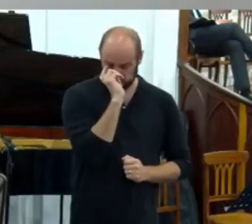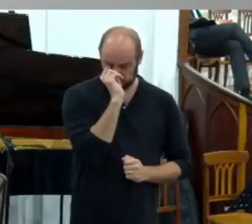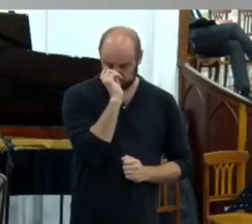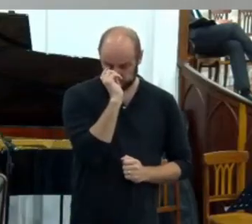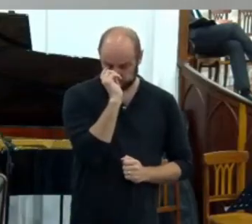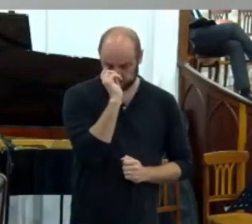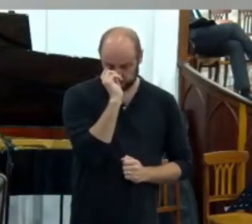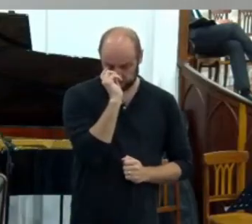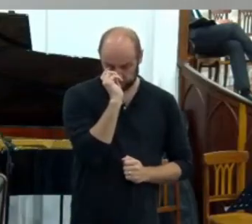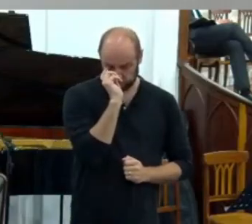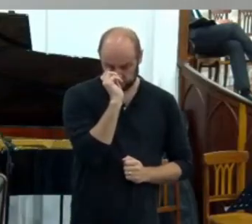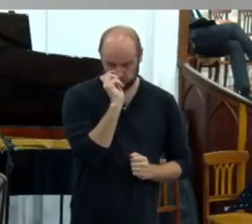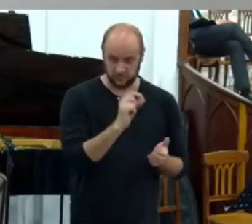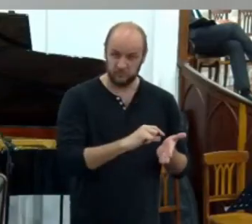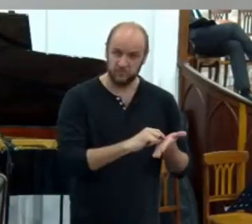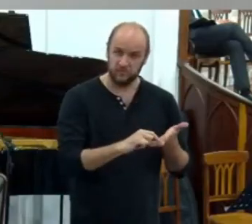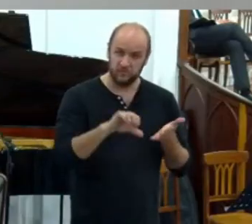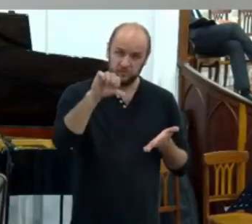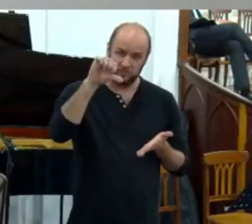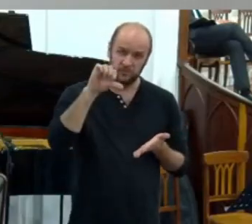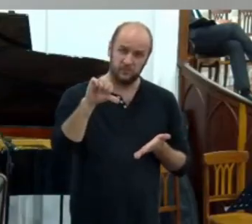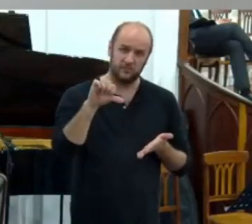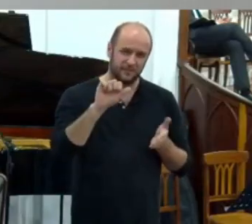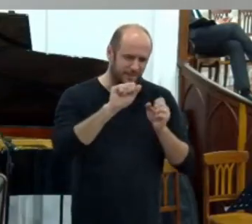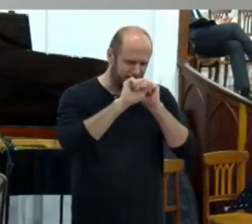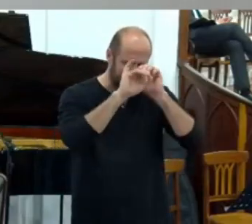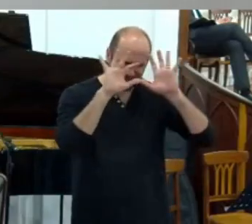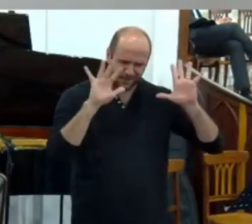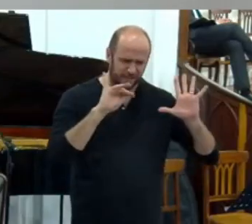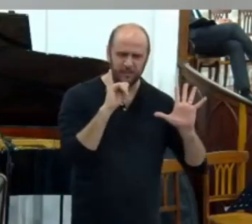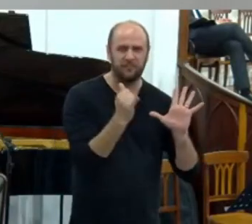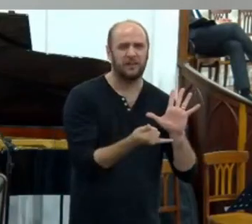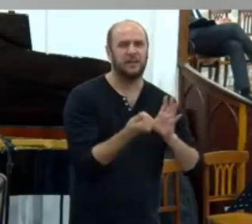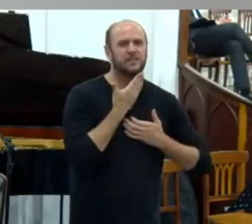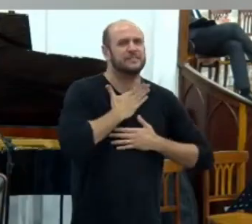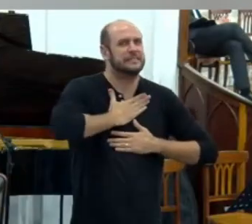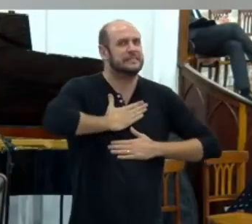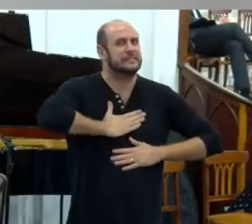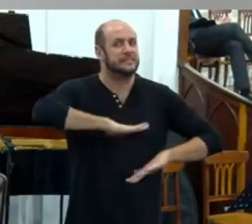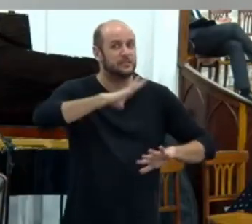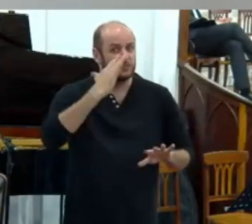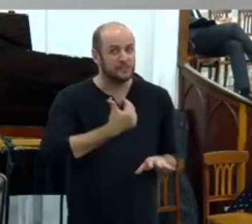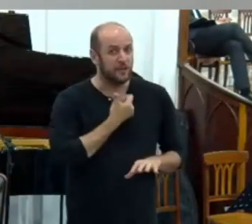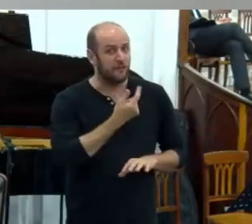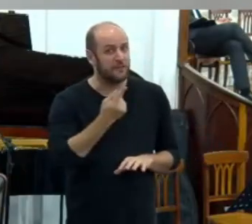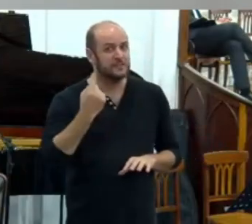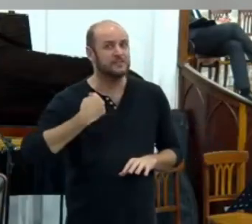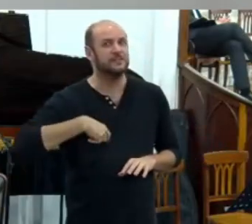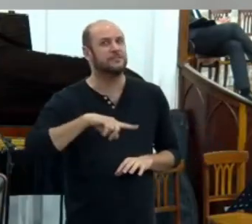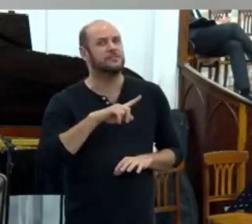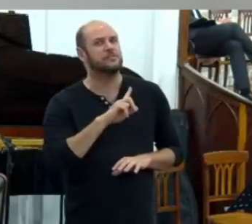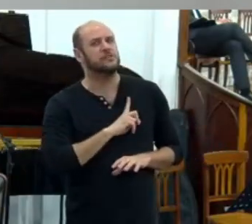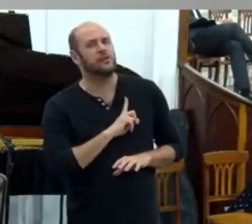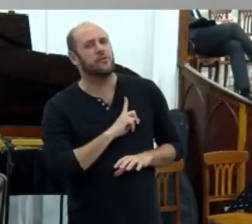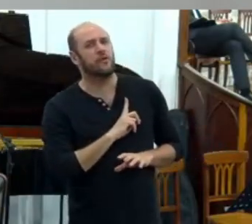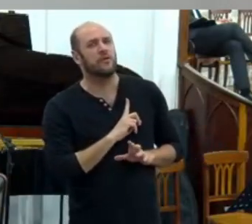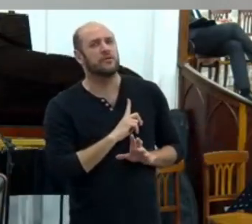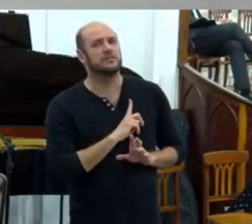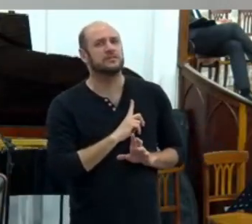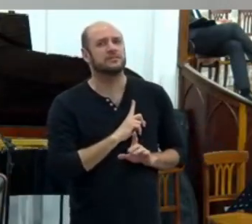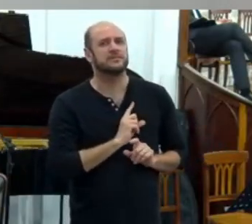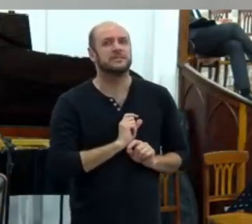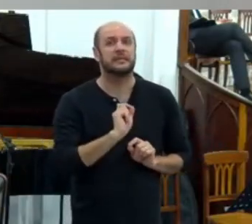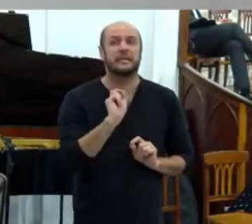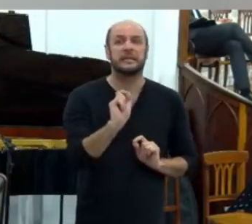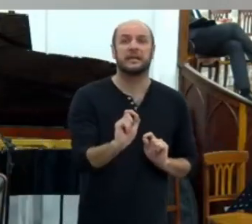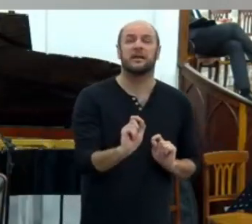O verso 9, queridos, deixa muito claro que o descanso de nossa salvação é algo que